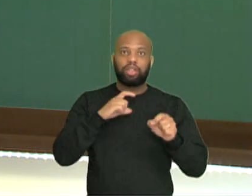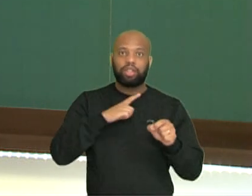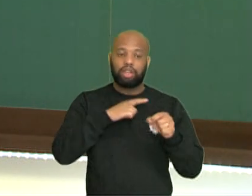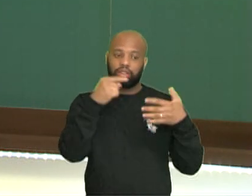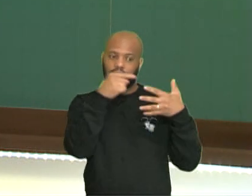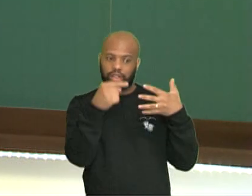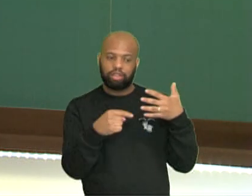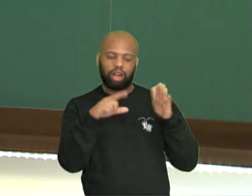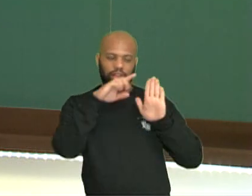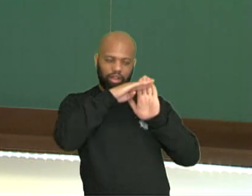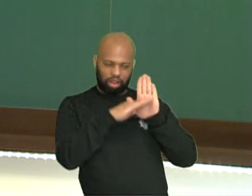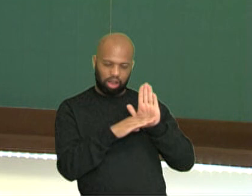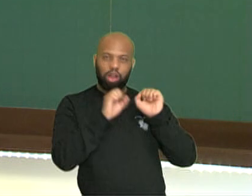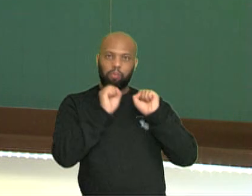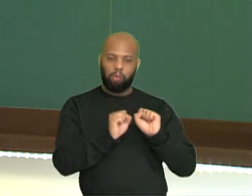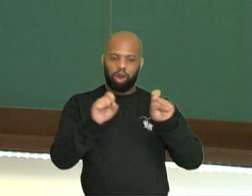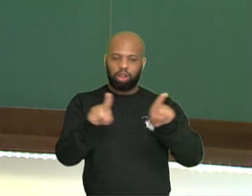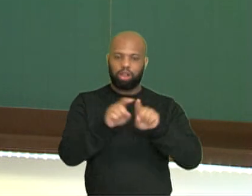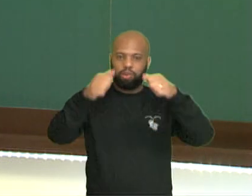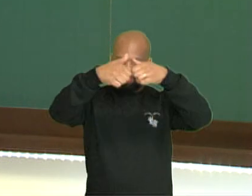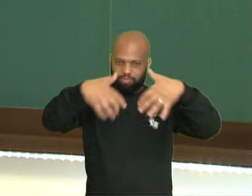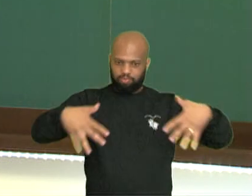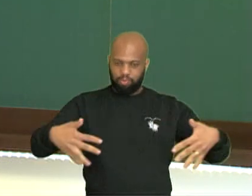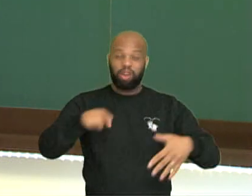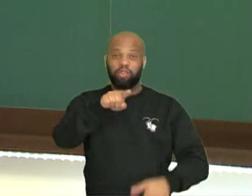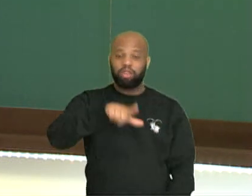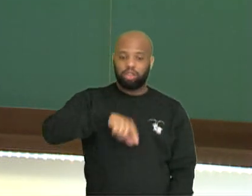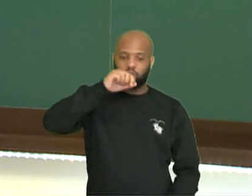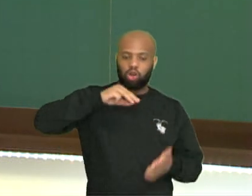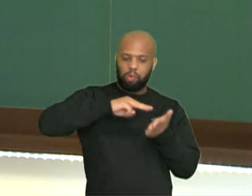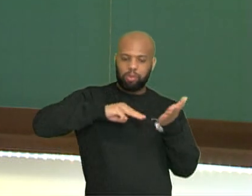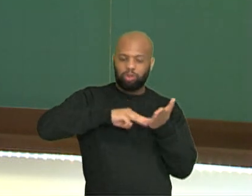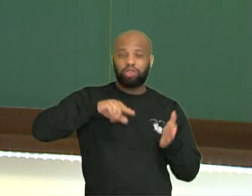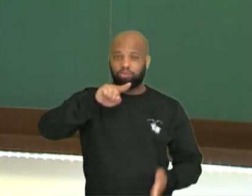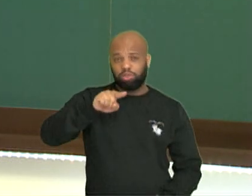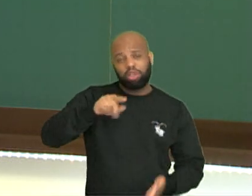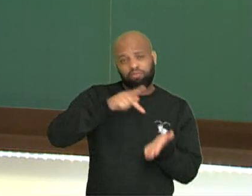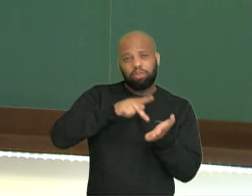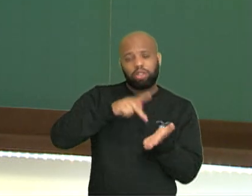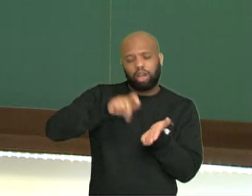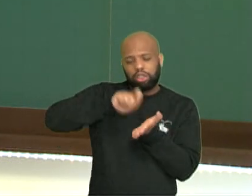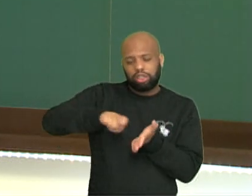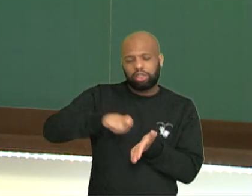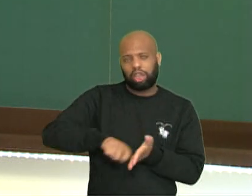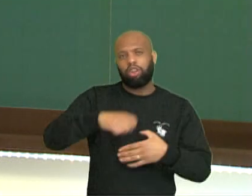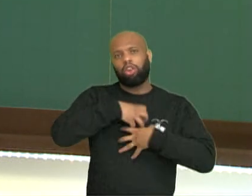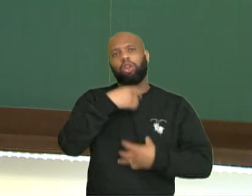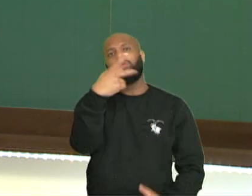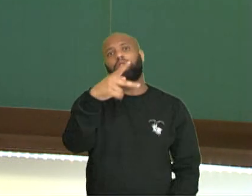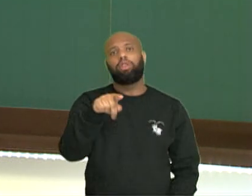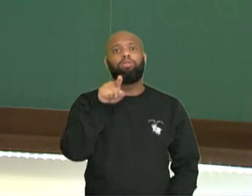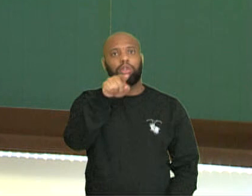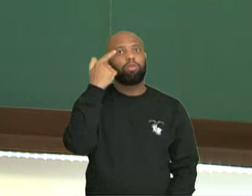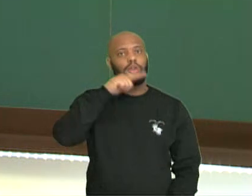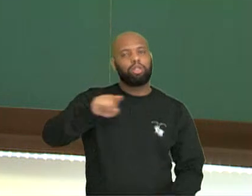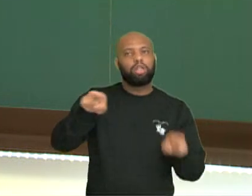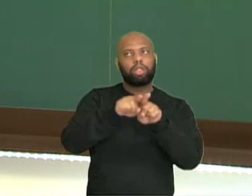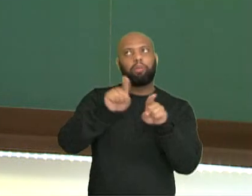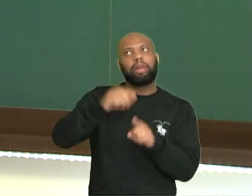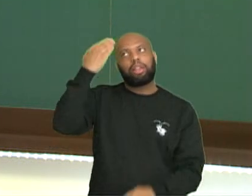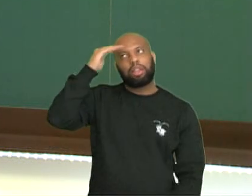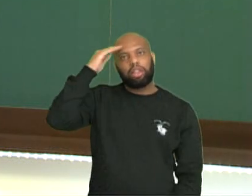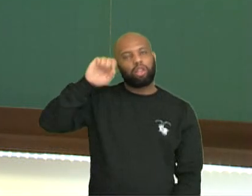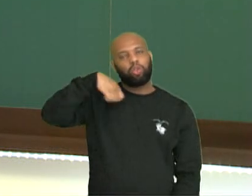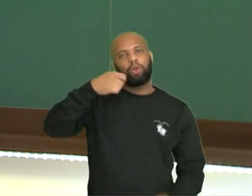pode fazer mapa conceitual, escolha uma metodologia na qual você realmente escreva de uma maneira que você tenha entendimento